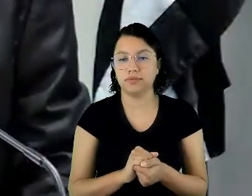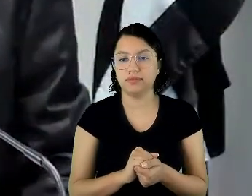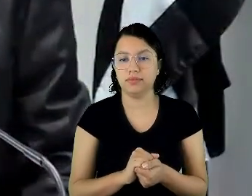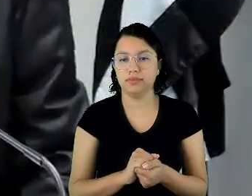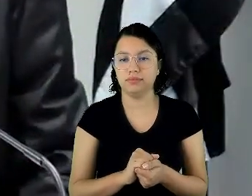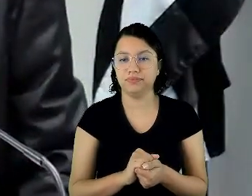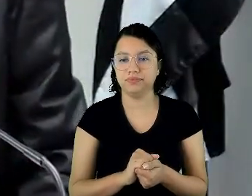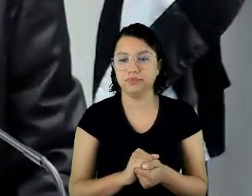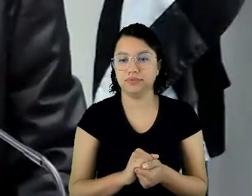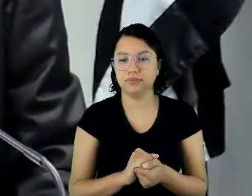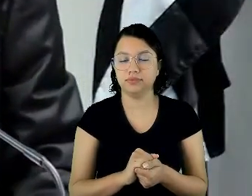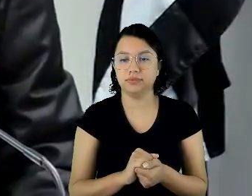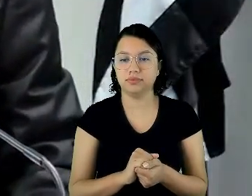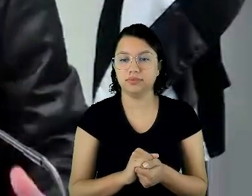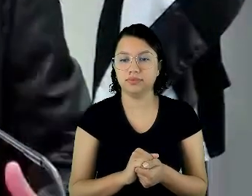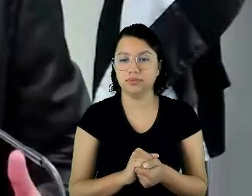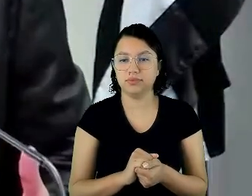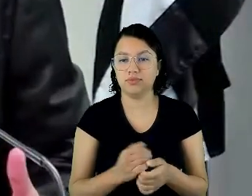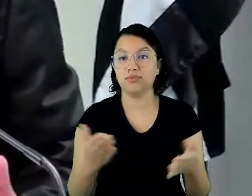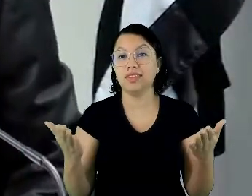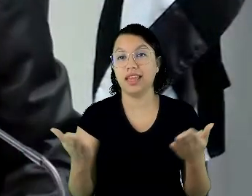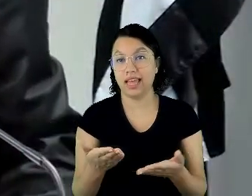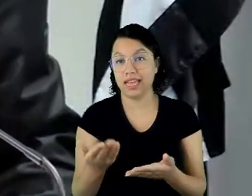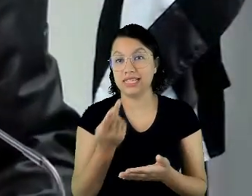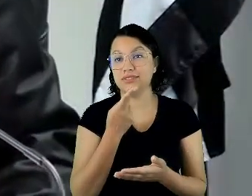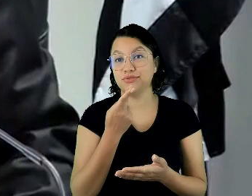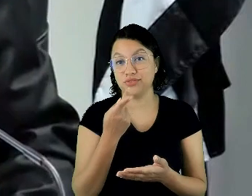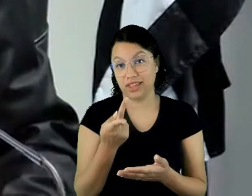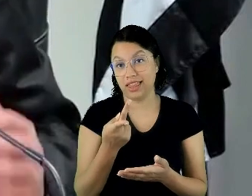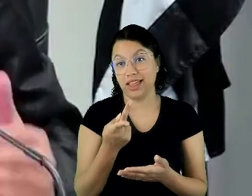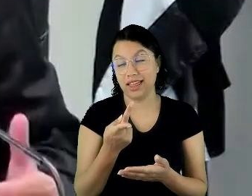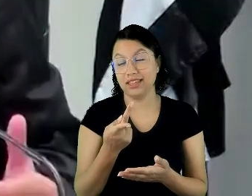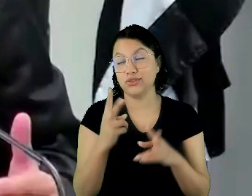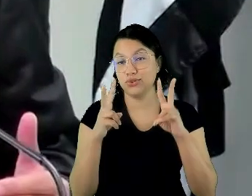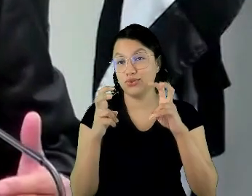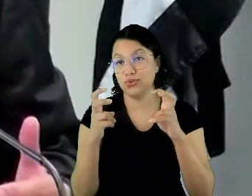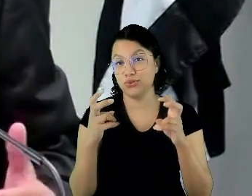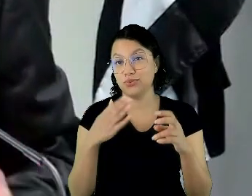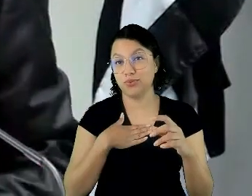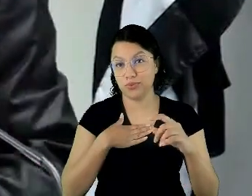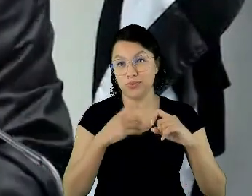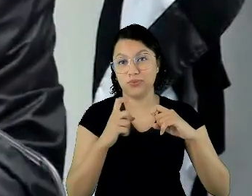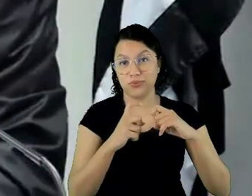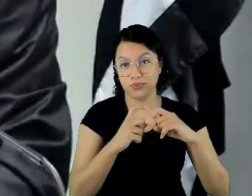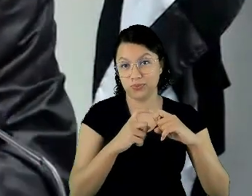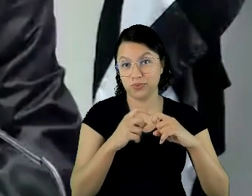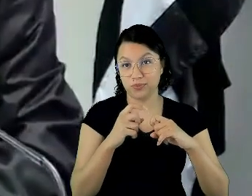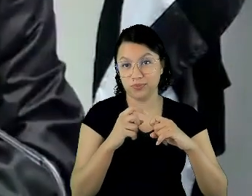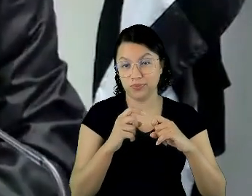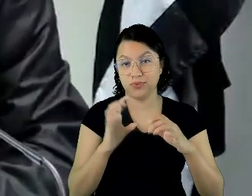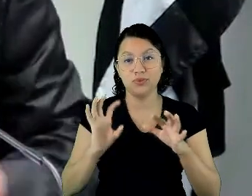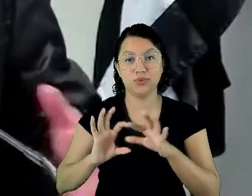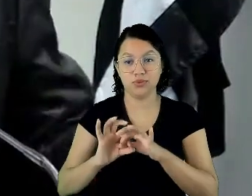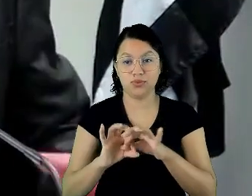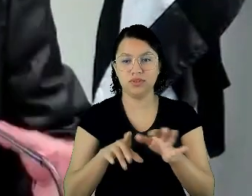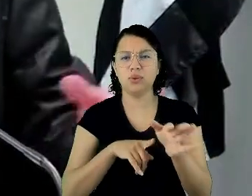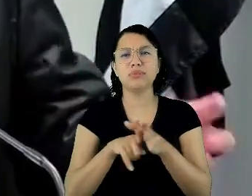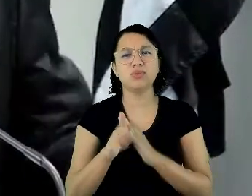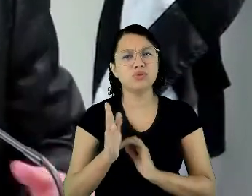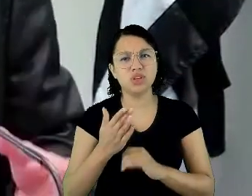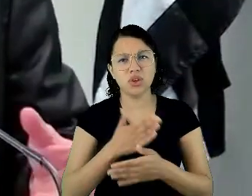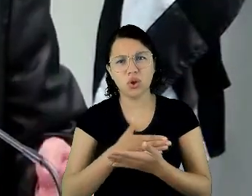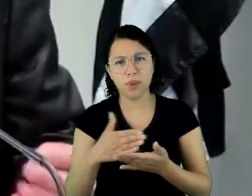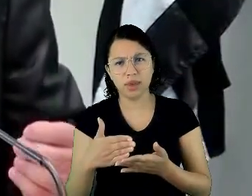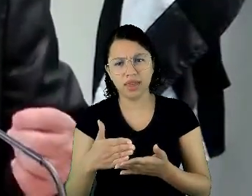essa puxada de brasa para minha sardinha, eu pergunto se eu já entro agora na palestra ou é só